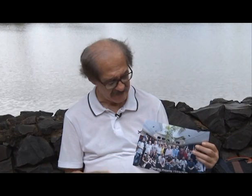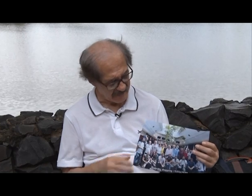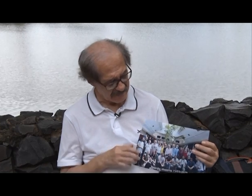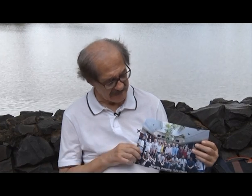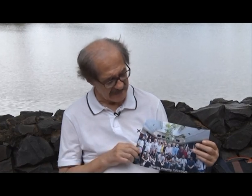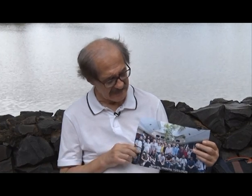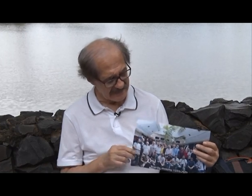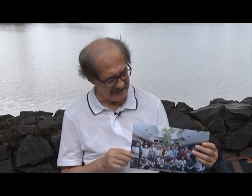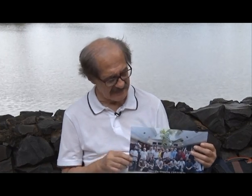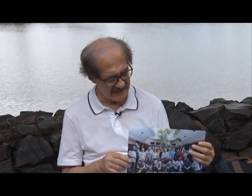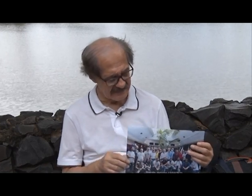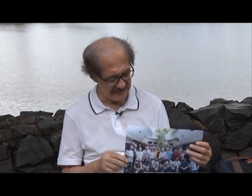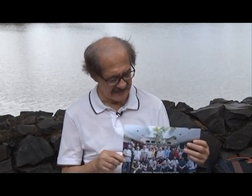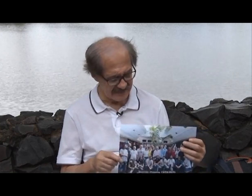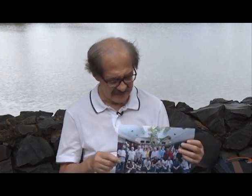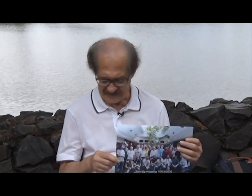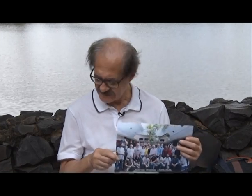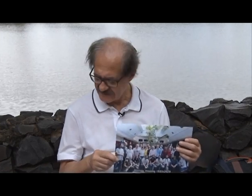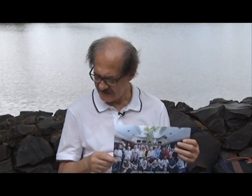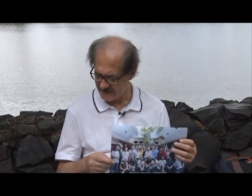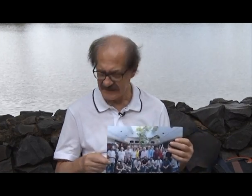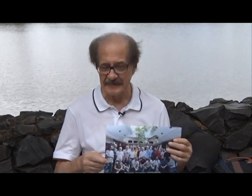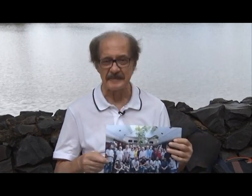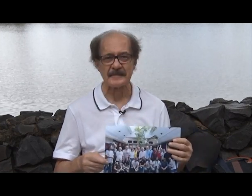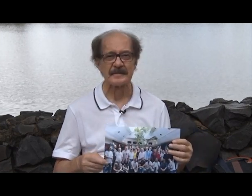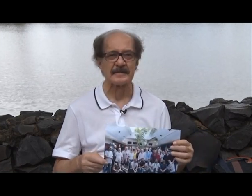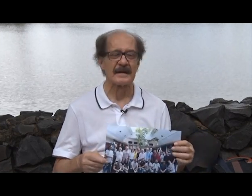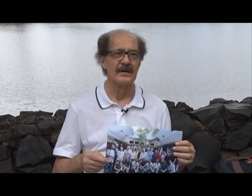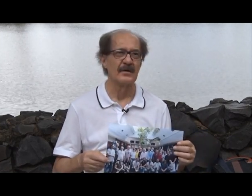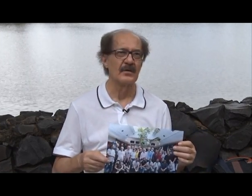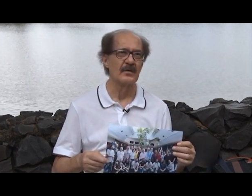passado. E nesse dia aqui,